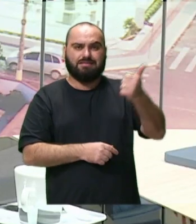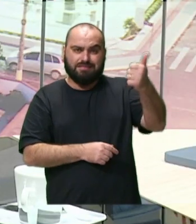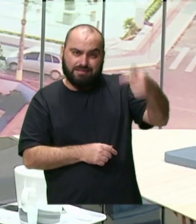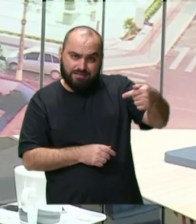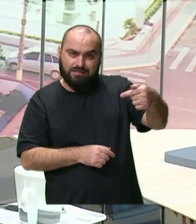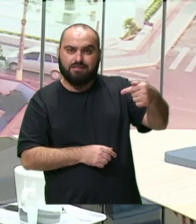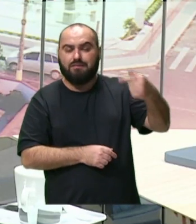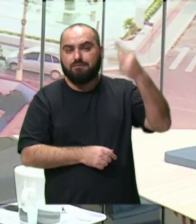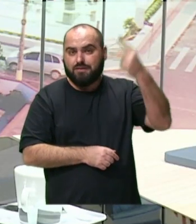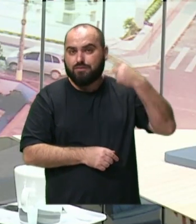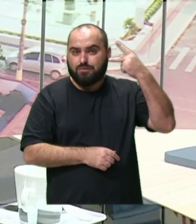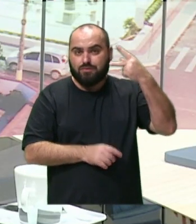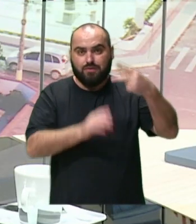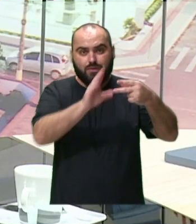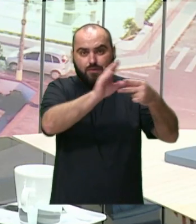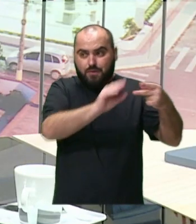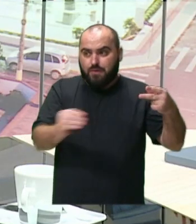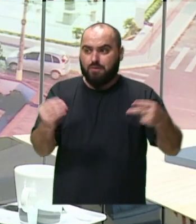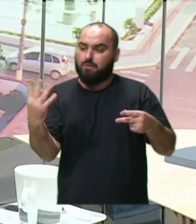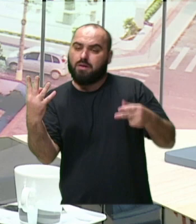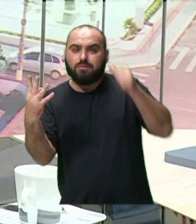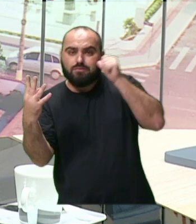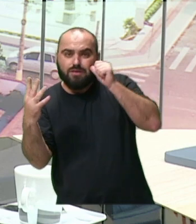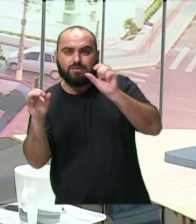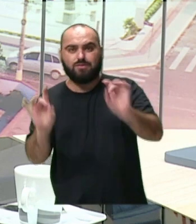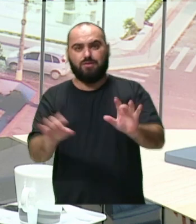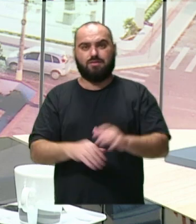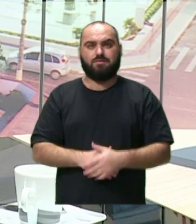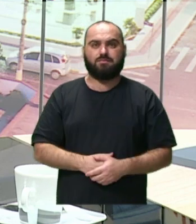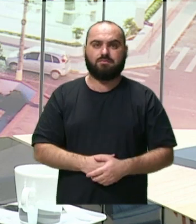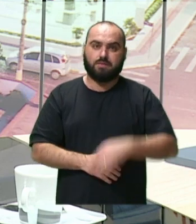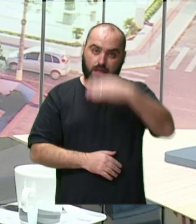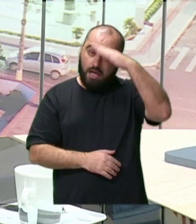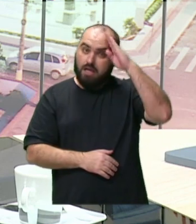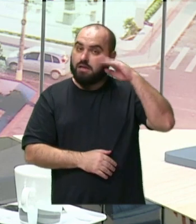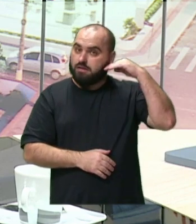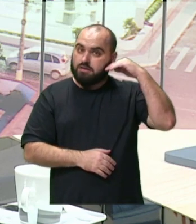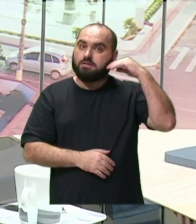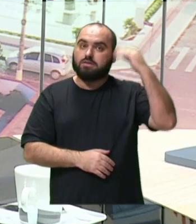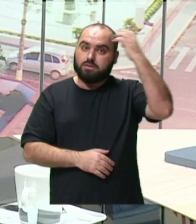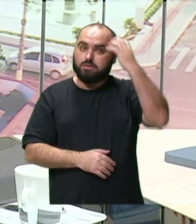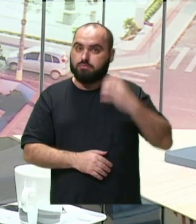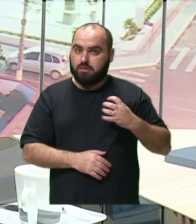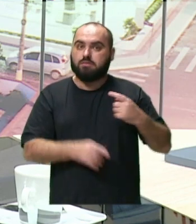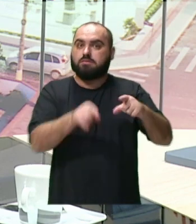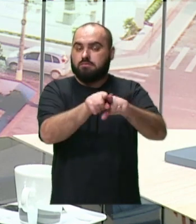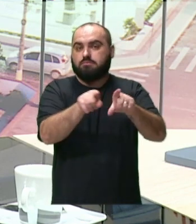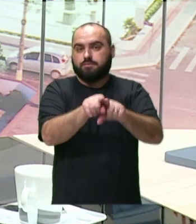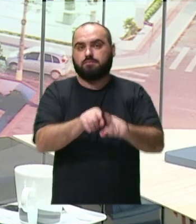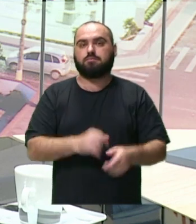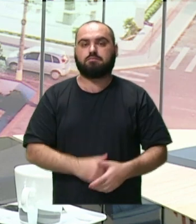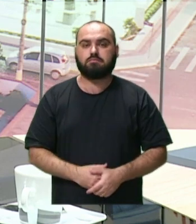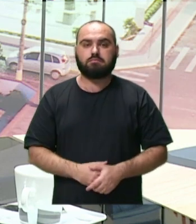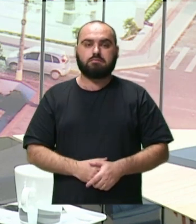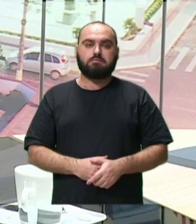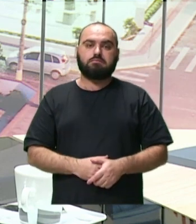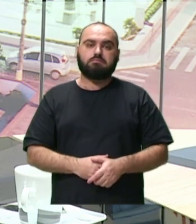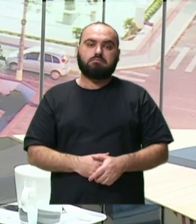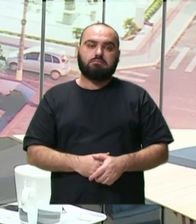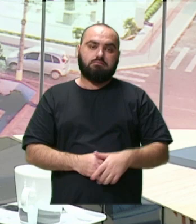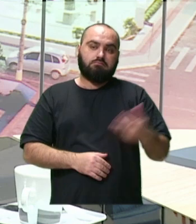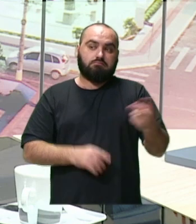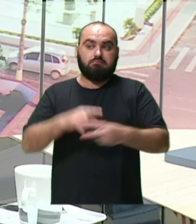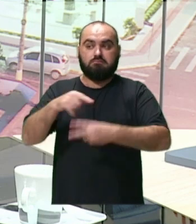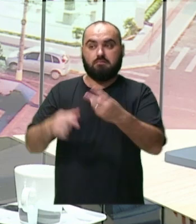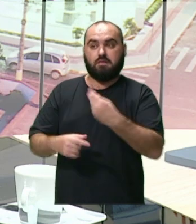e destes só 4 no momento são mulheres, né? A Aline é suplente, a Célia também. Então quer dizer que, se não fosse o caso, nem